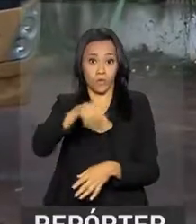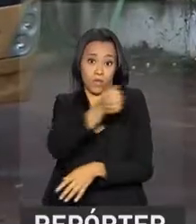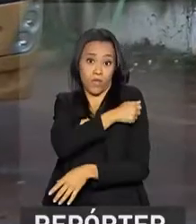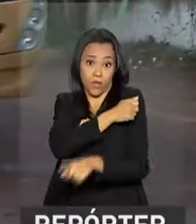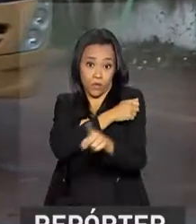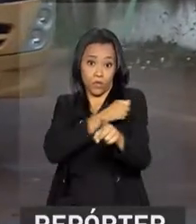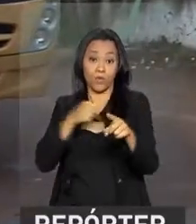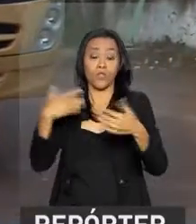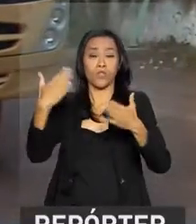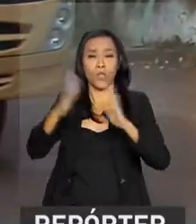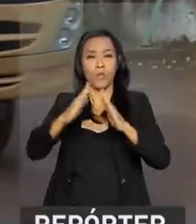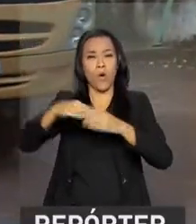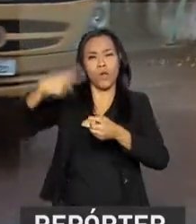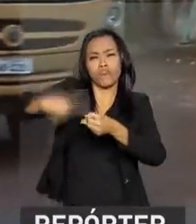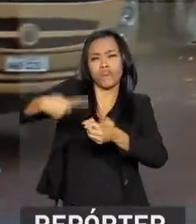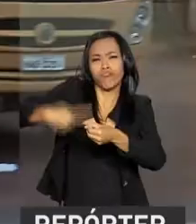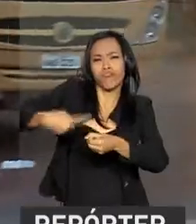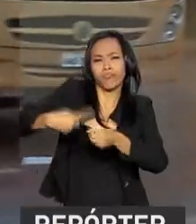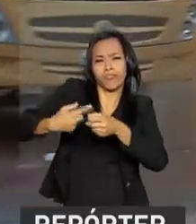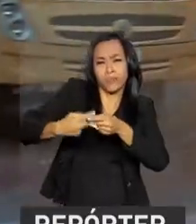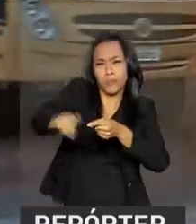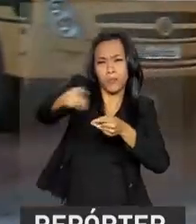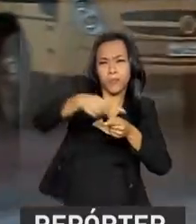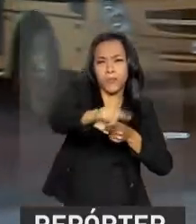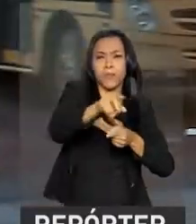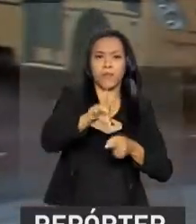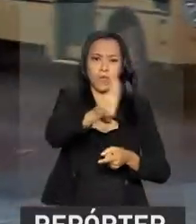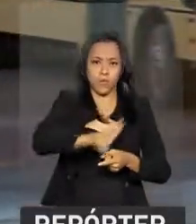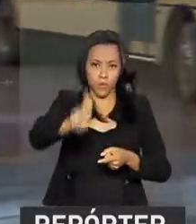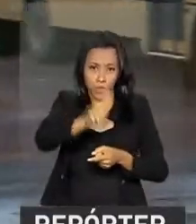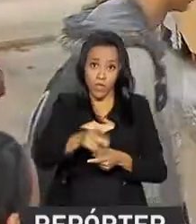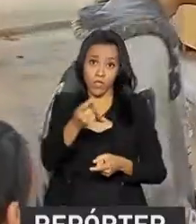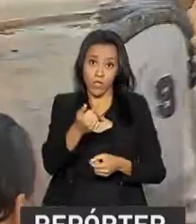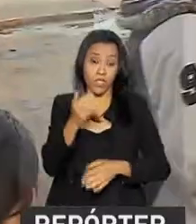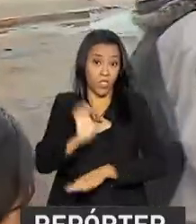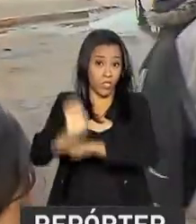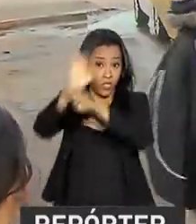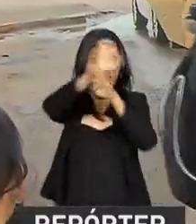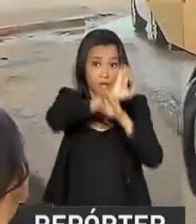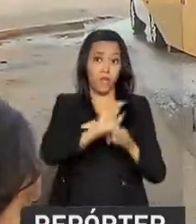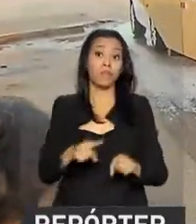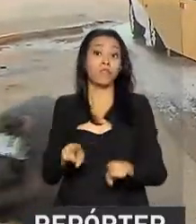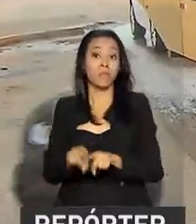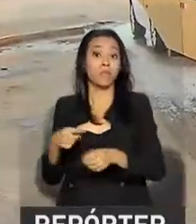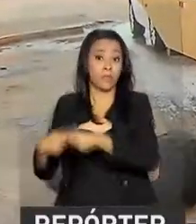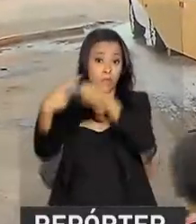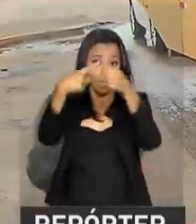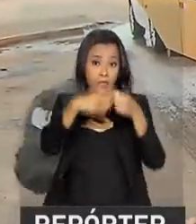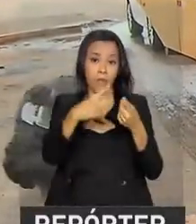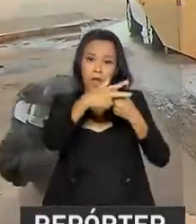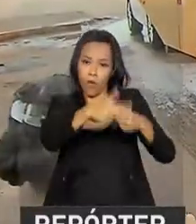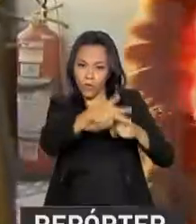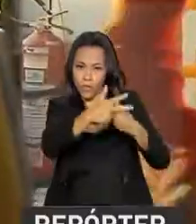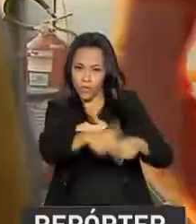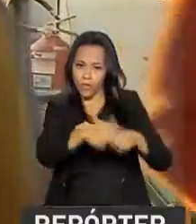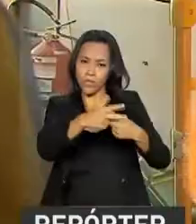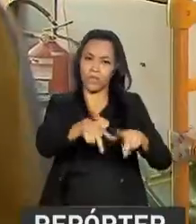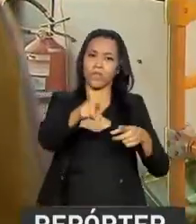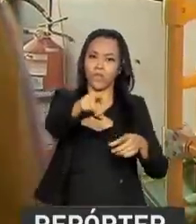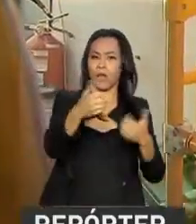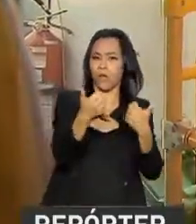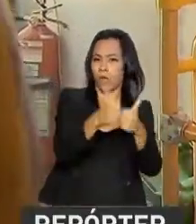áreas rurais. Os recursos devem ser usados por estados e municípios na manutenção dos veículos, compra de